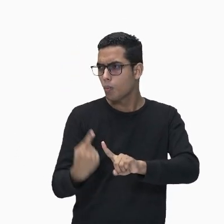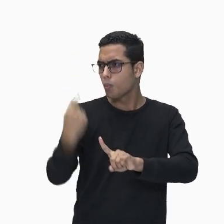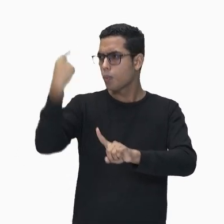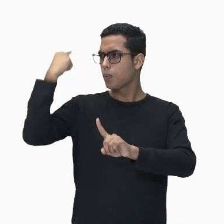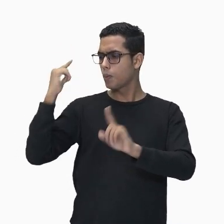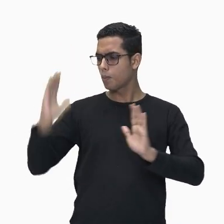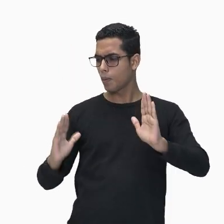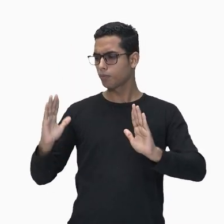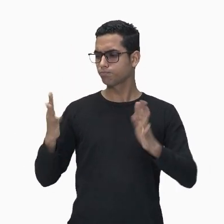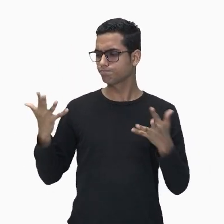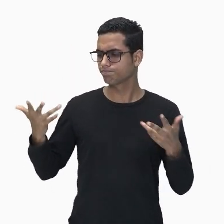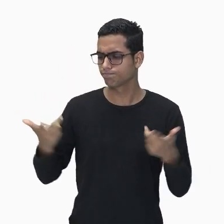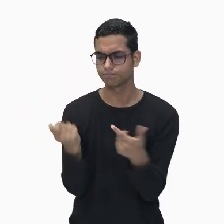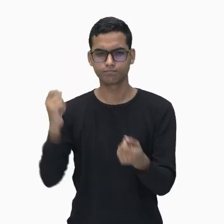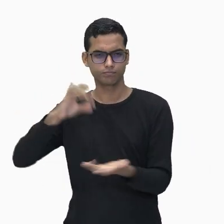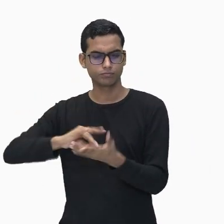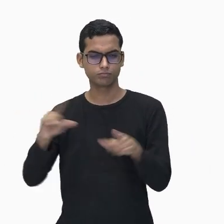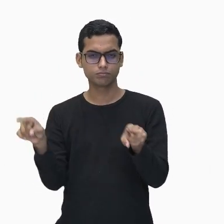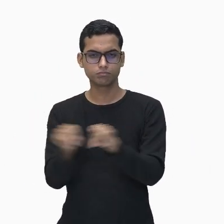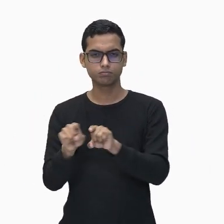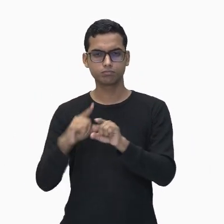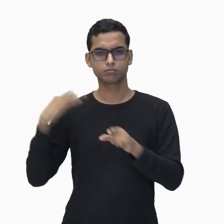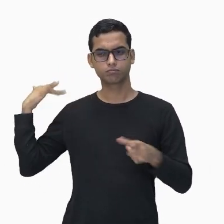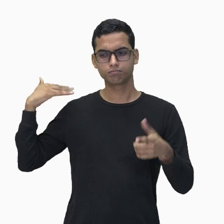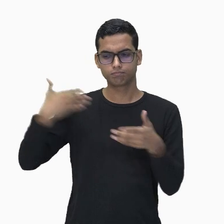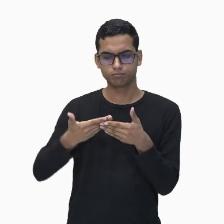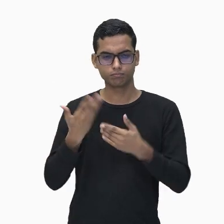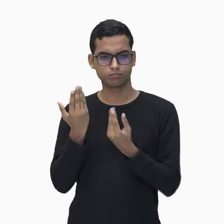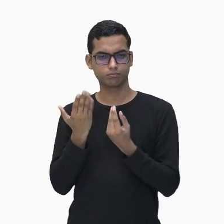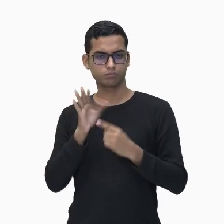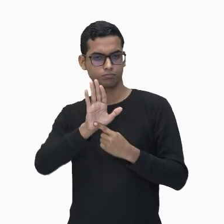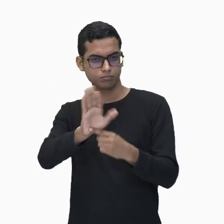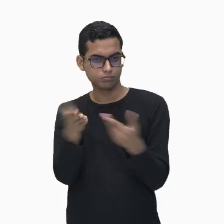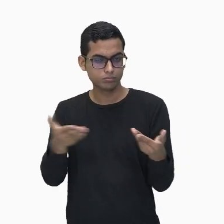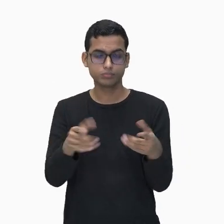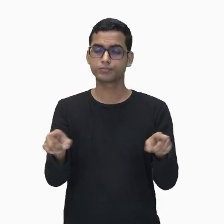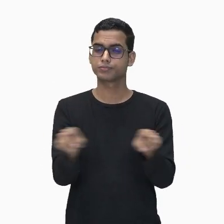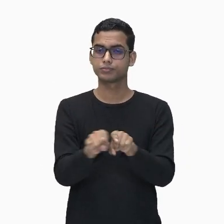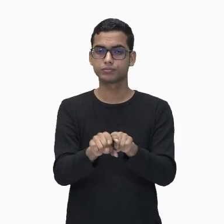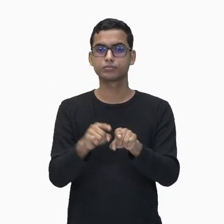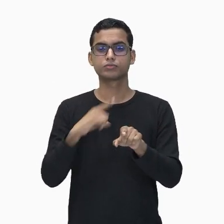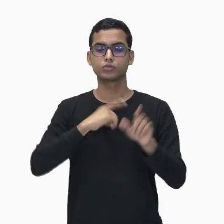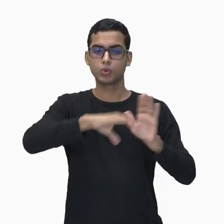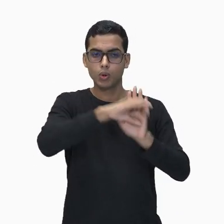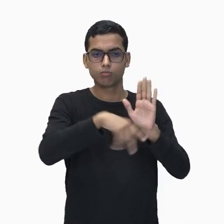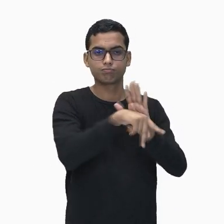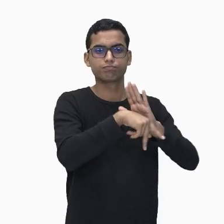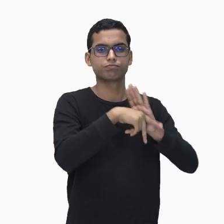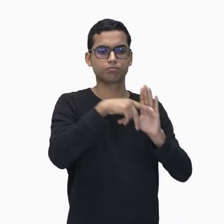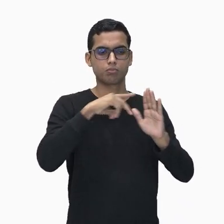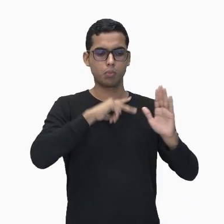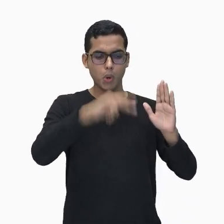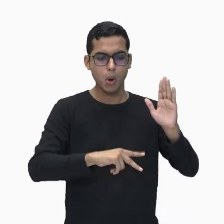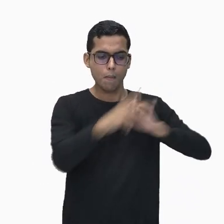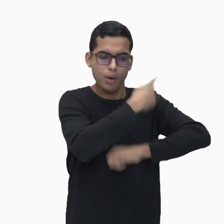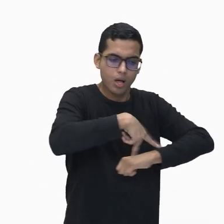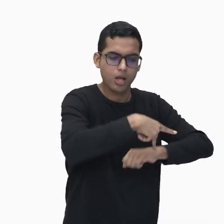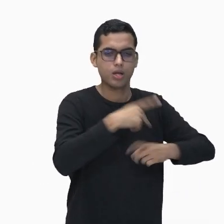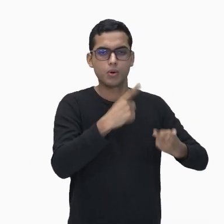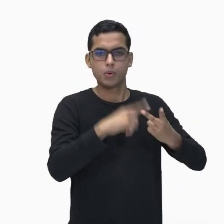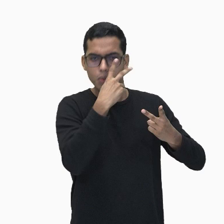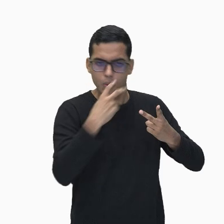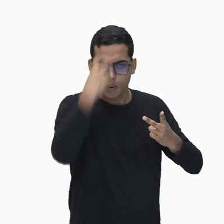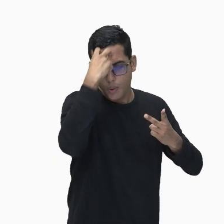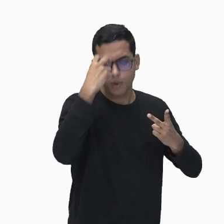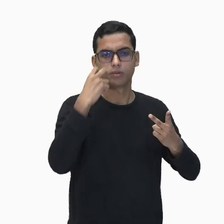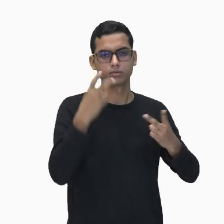período grandioso é presente, também aquilo que define Portugal como nação, como país, como cultura, também é